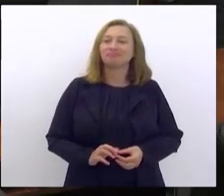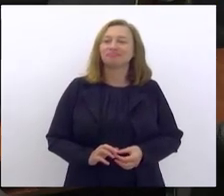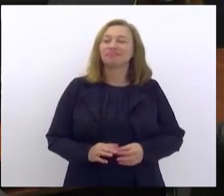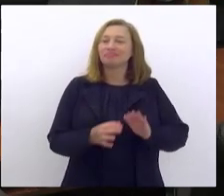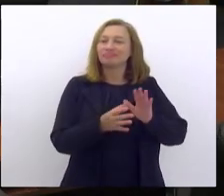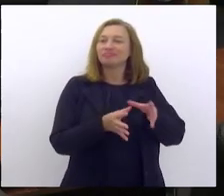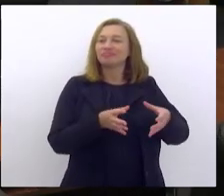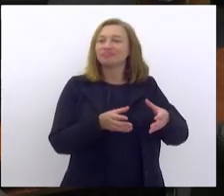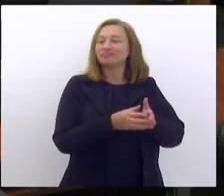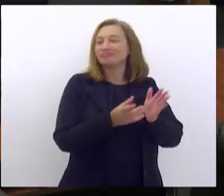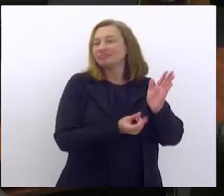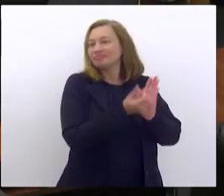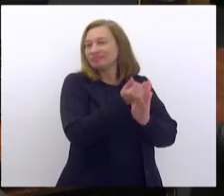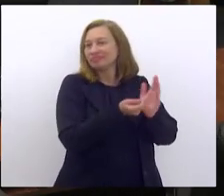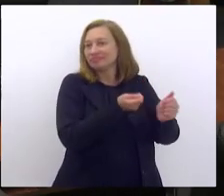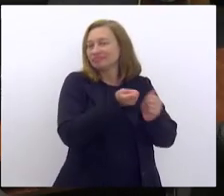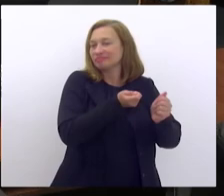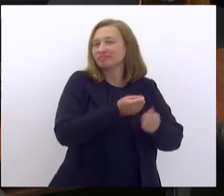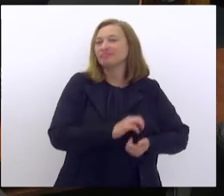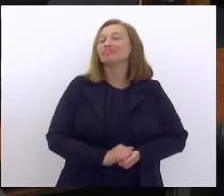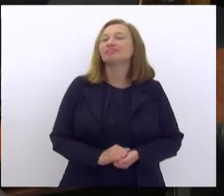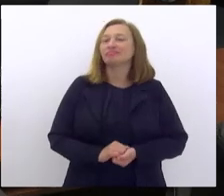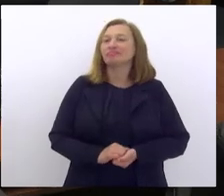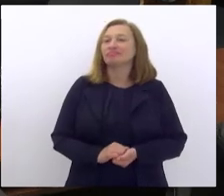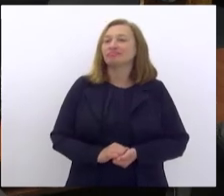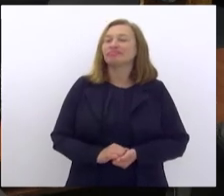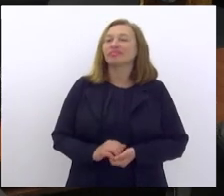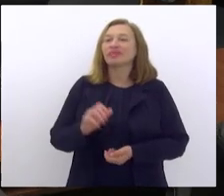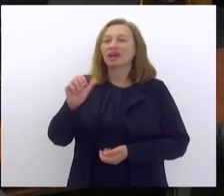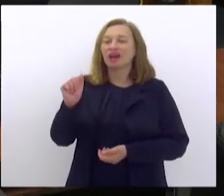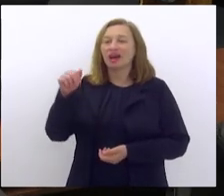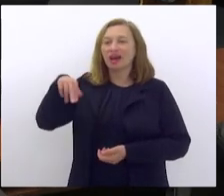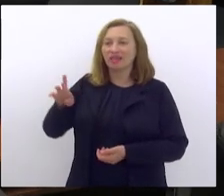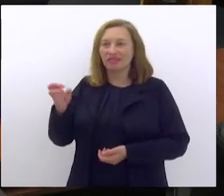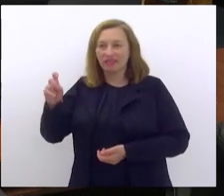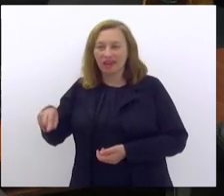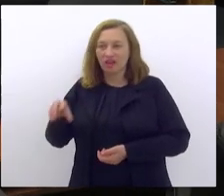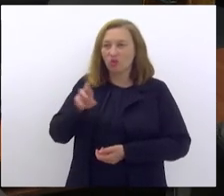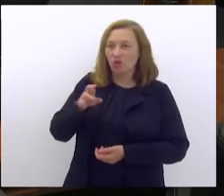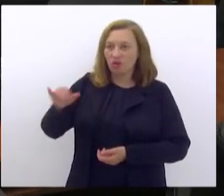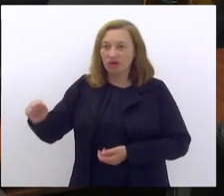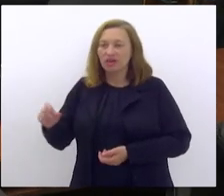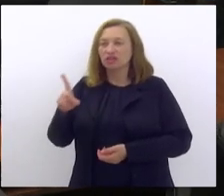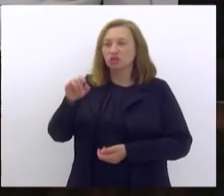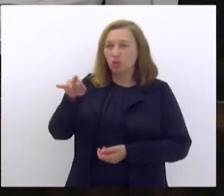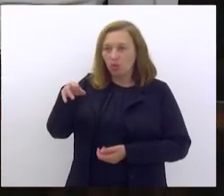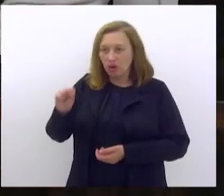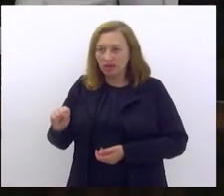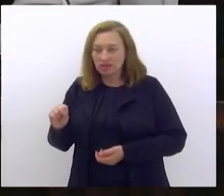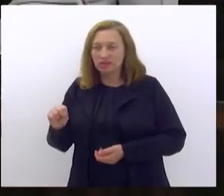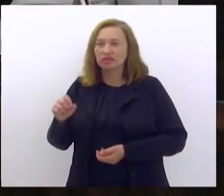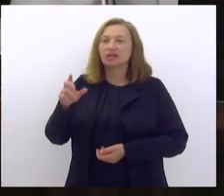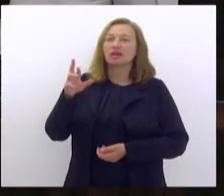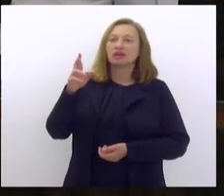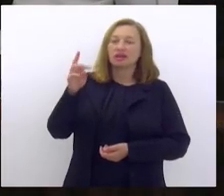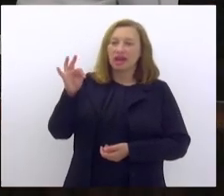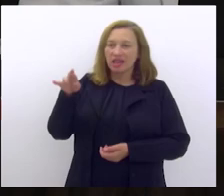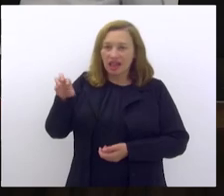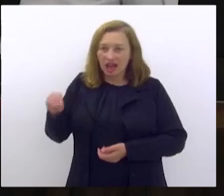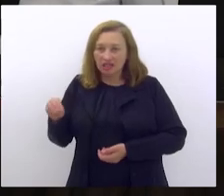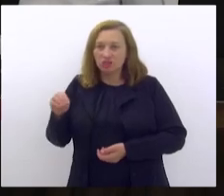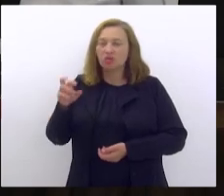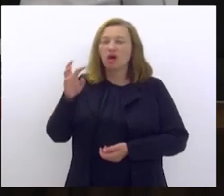Orçamento, Finanças, Fiscalização Financeira e Controle, André Correia, Carlos Macedo, Douglas Ruas, Renato